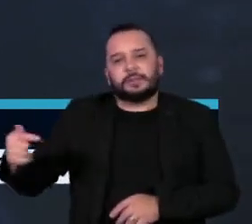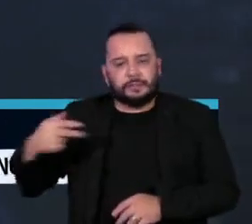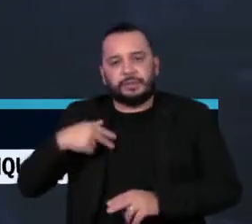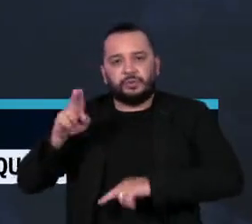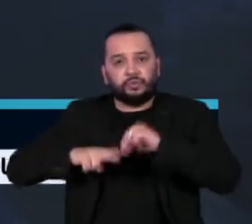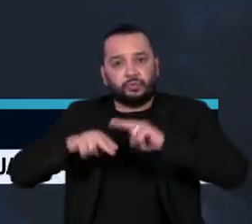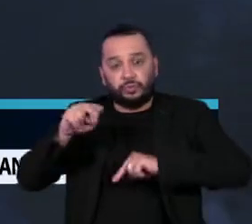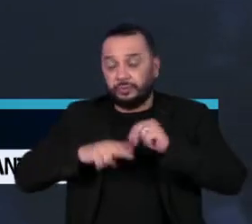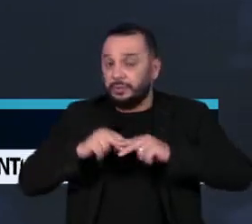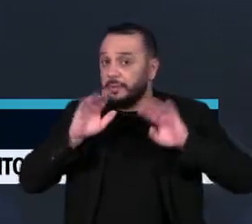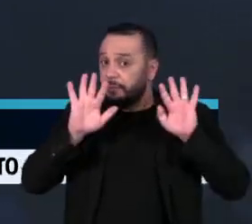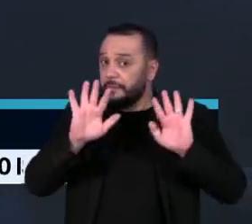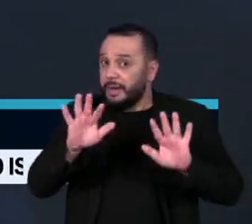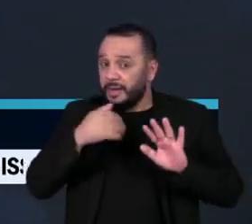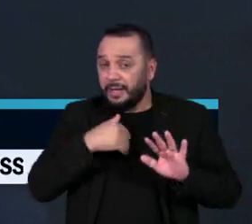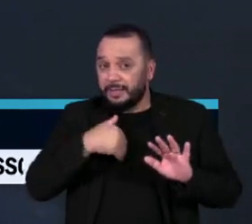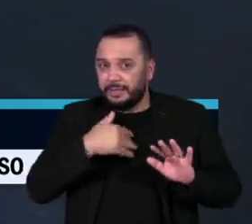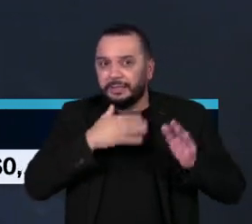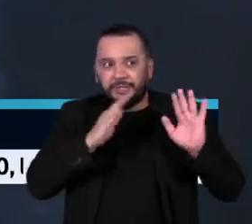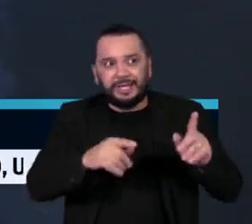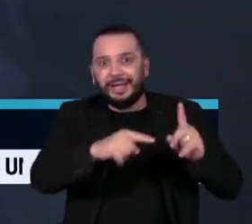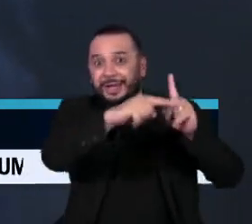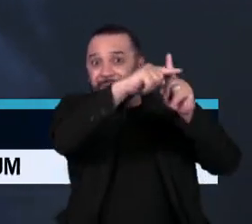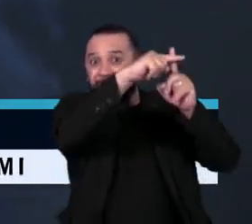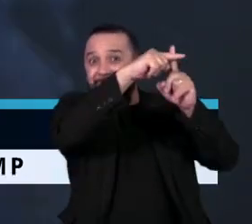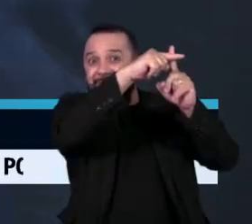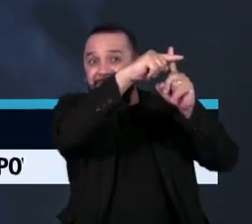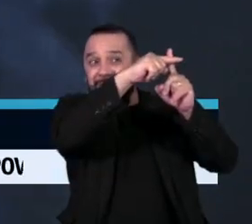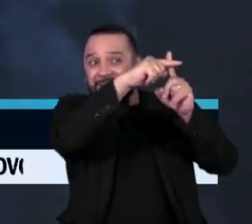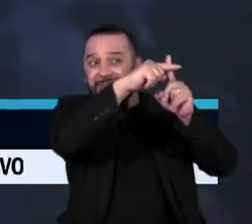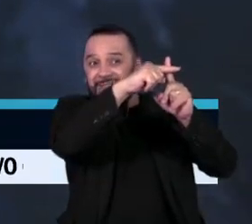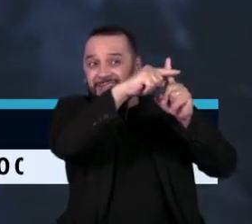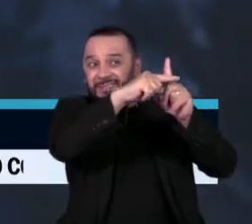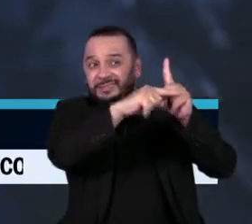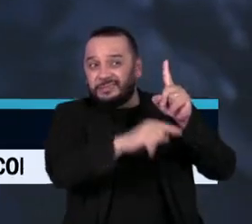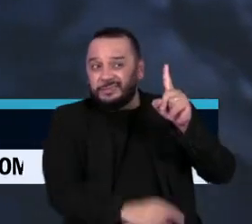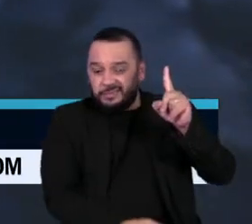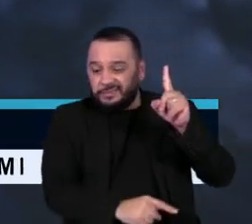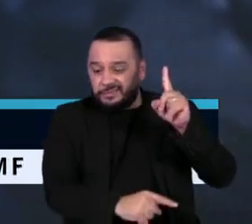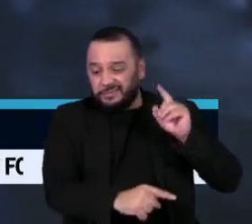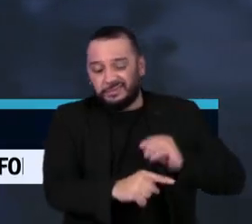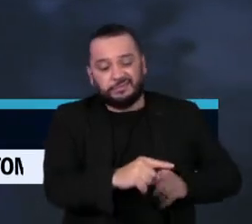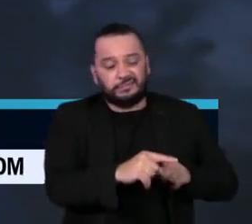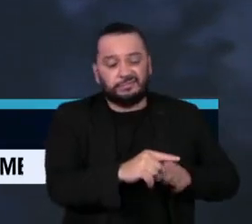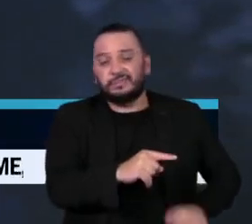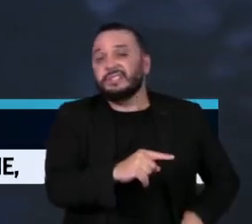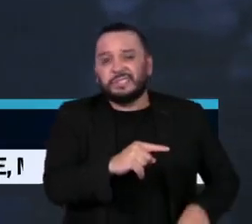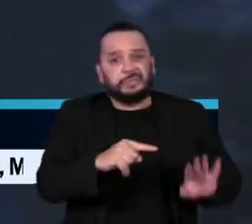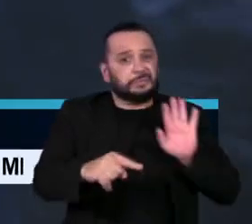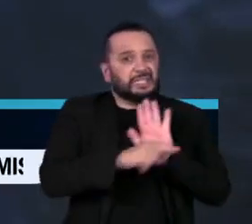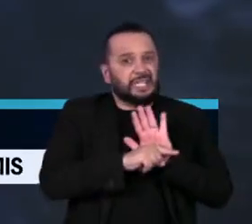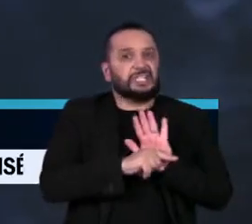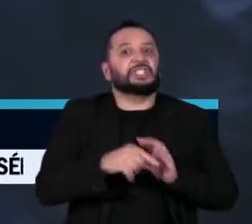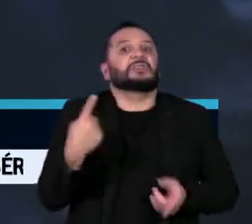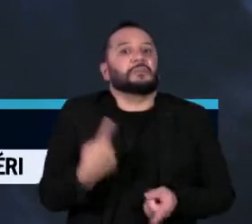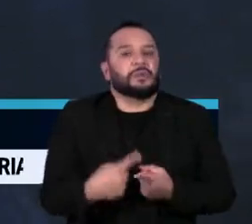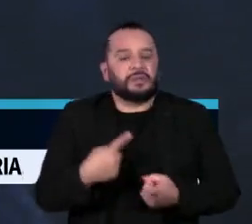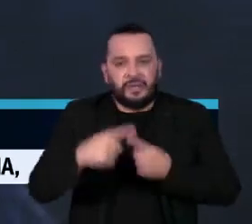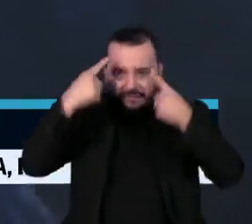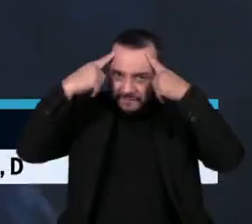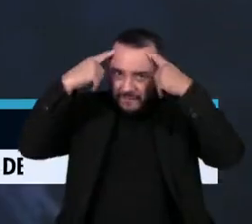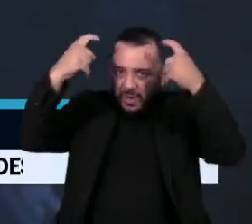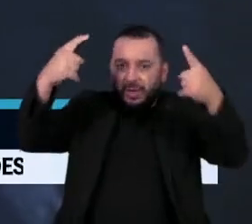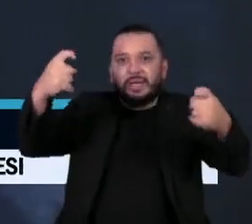Mas a boa impressão vem diminuindo entre os mais pobres e negros por causa da violência policial. As famílias já têm uma espécie de